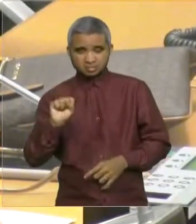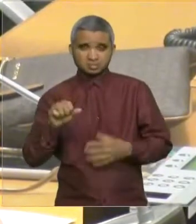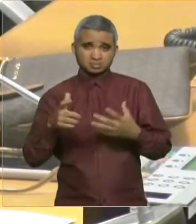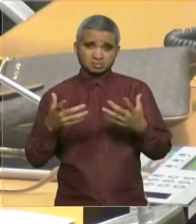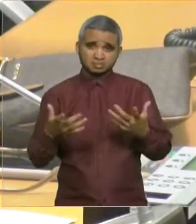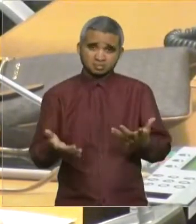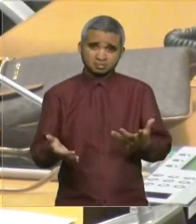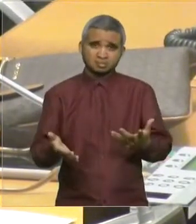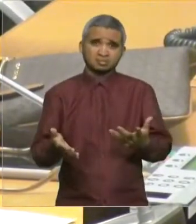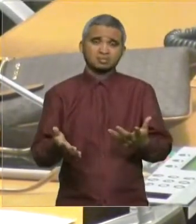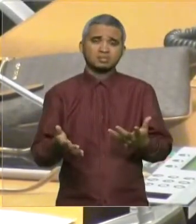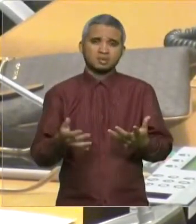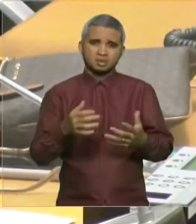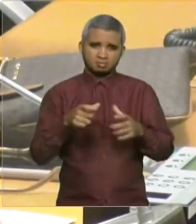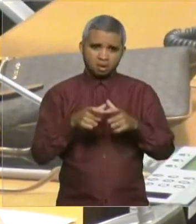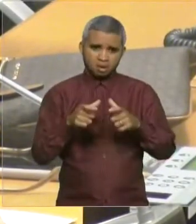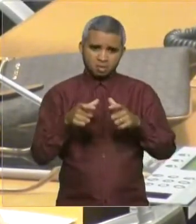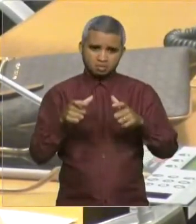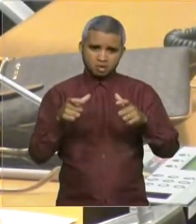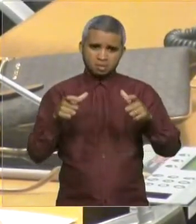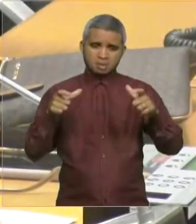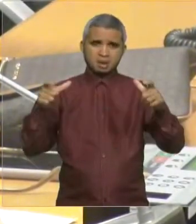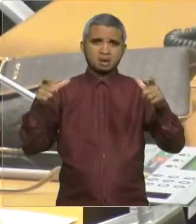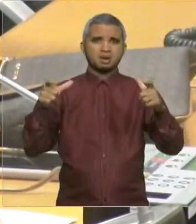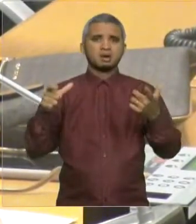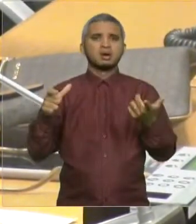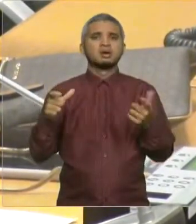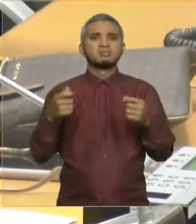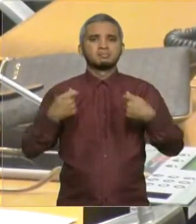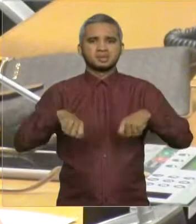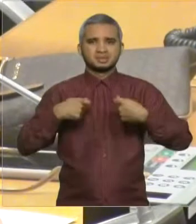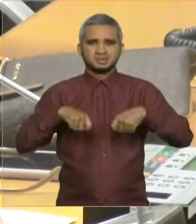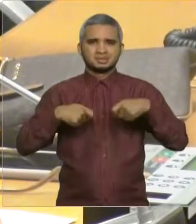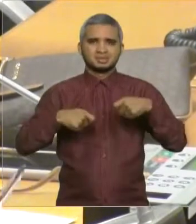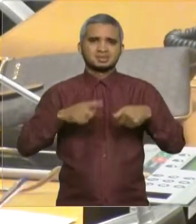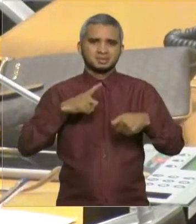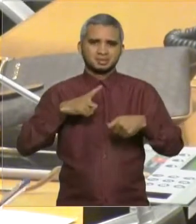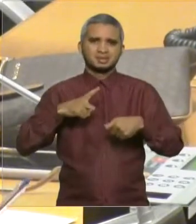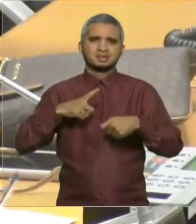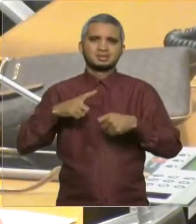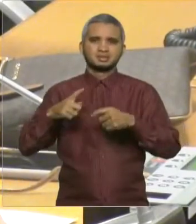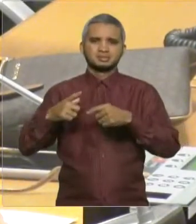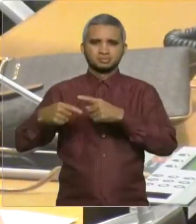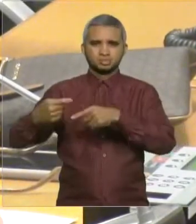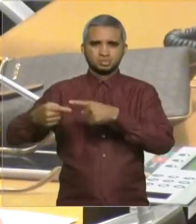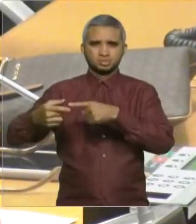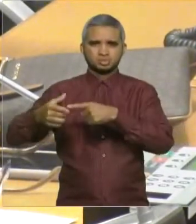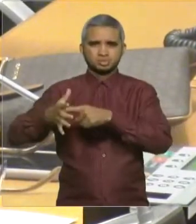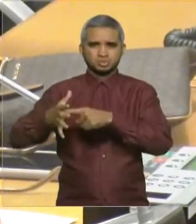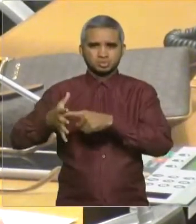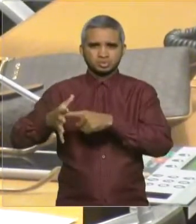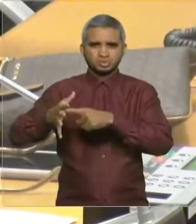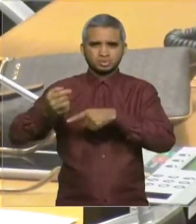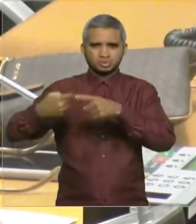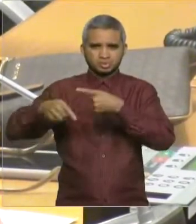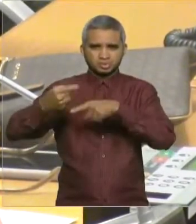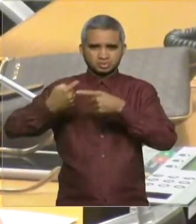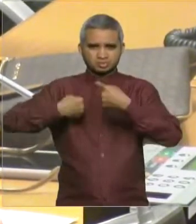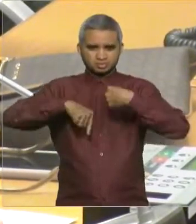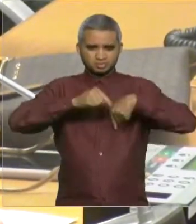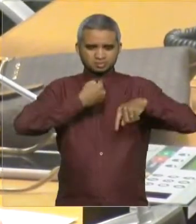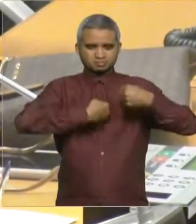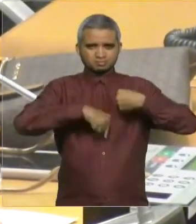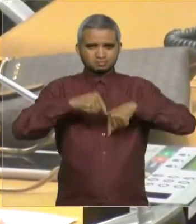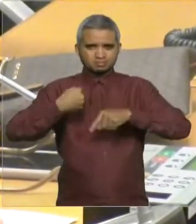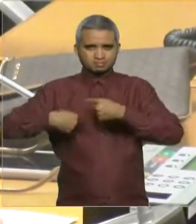o número, a demanda por máquinas da hemodiálise. E eu estou muito contente, porque é uma coisa que me toca muito,